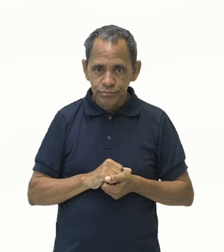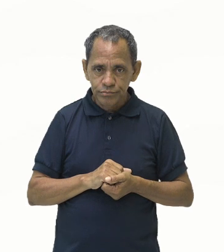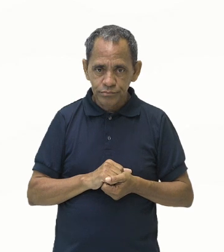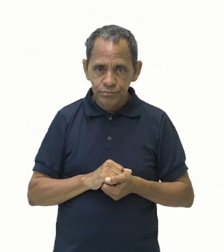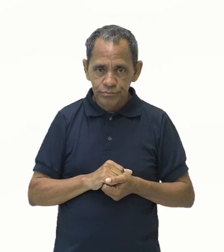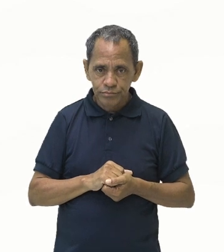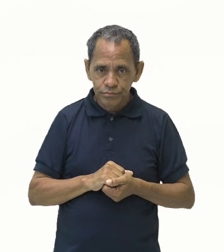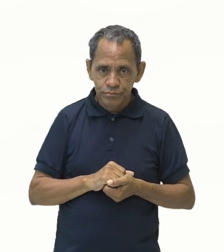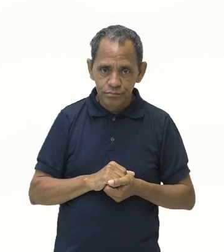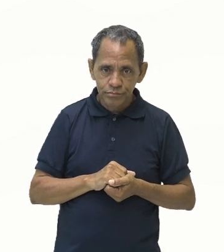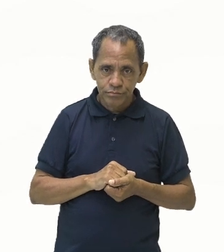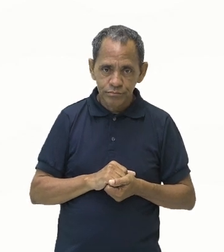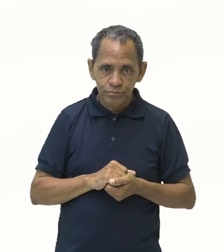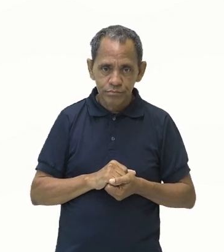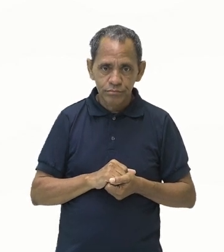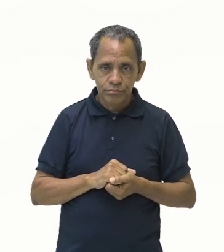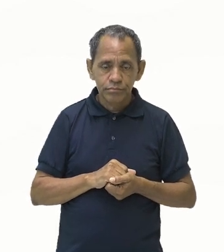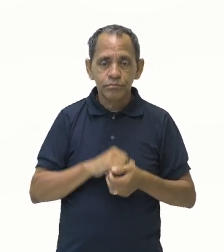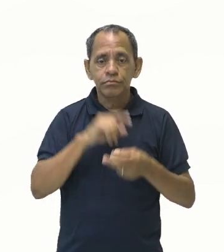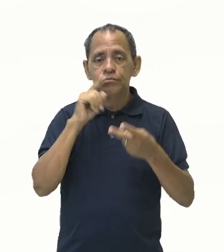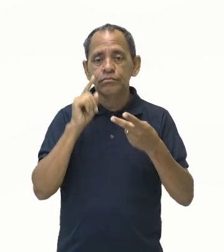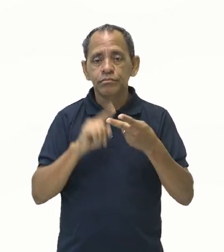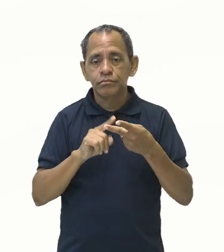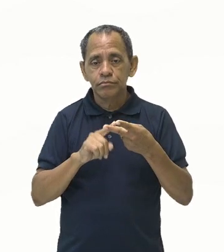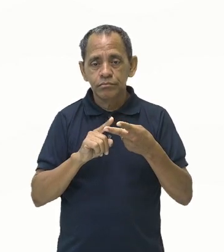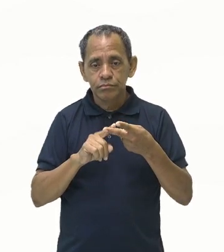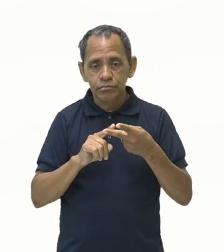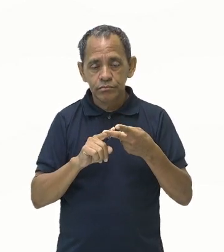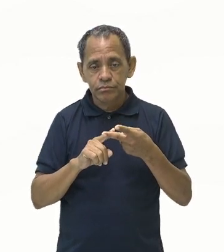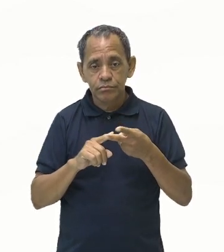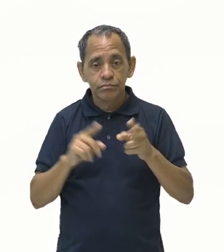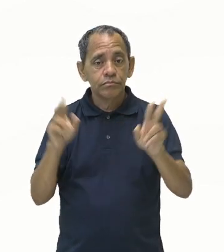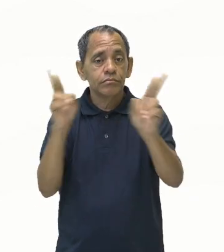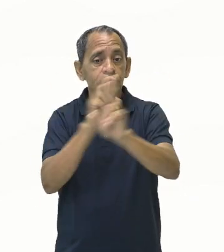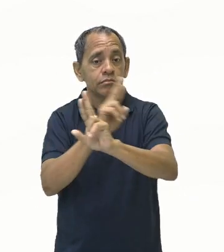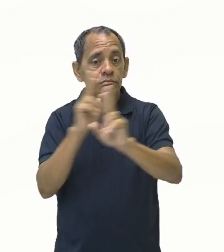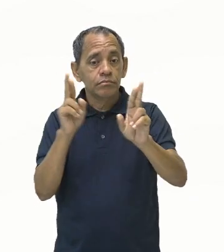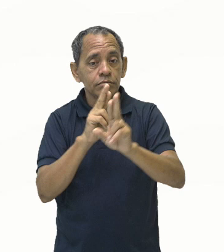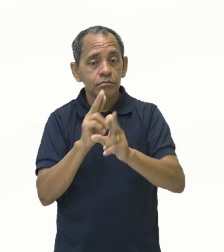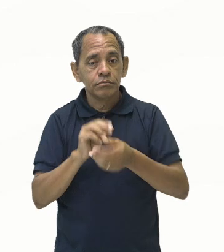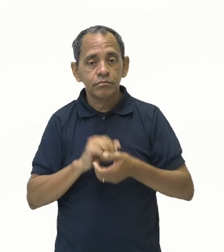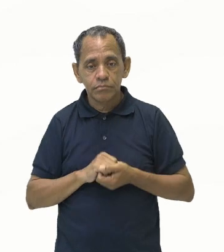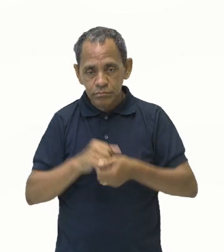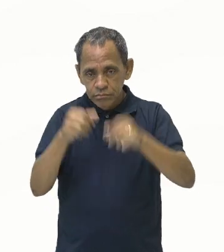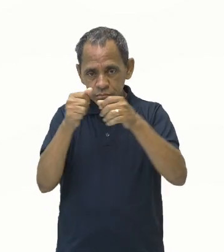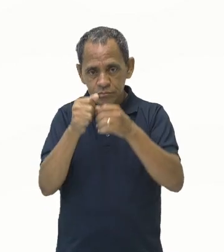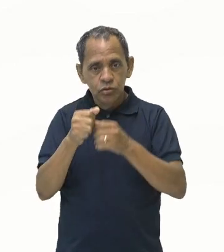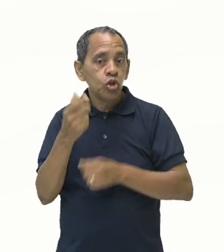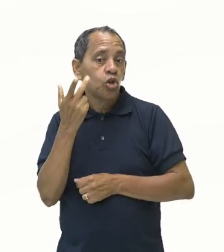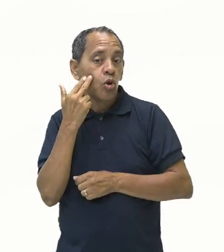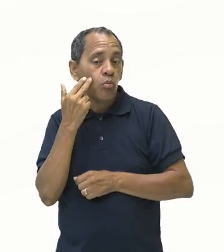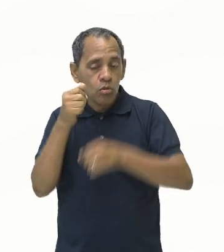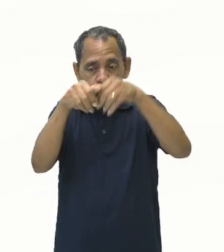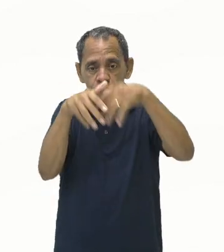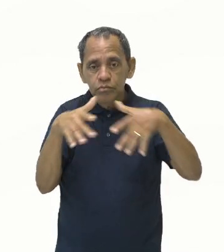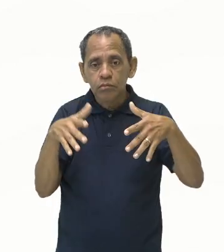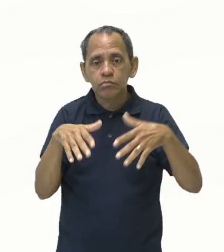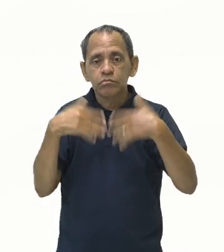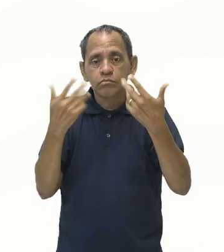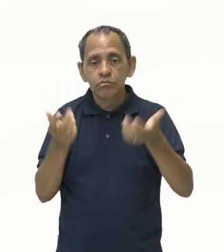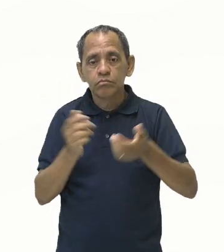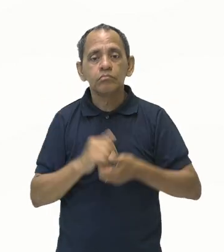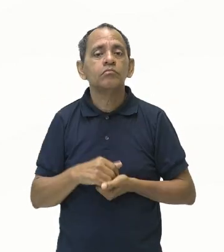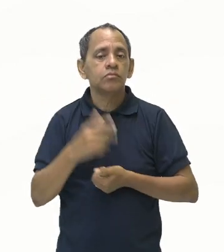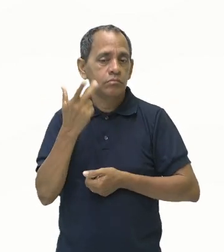Beleza. Segundo ponto, em relação à disposição, ela é normal ou ramificada? Ela